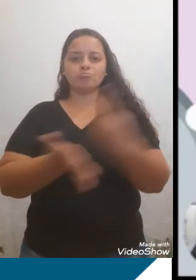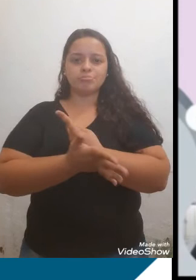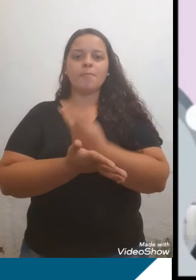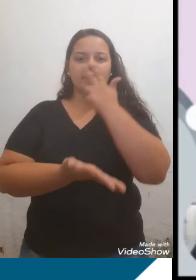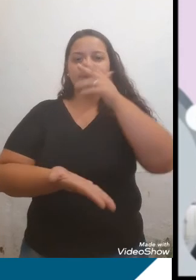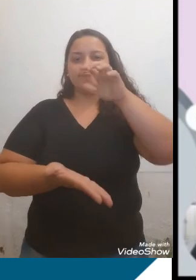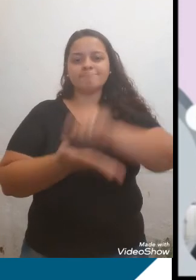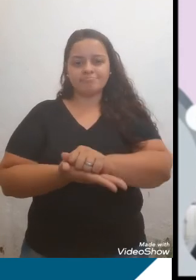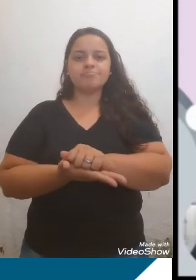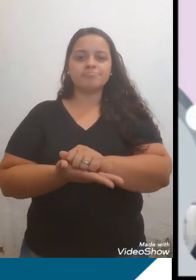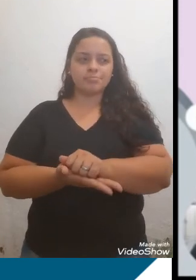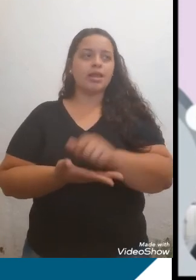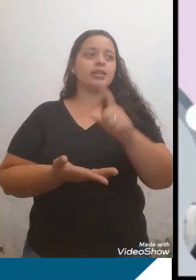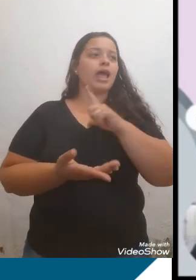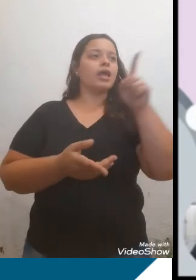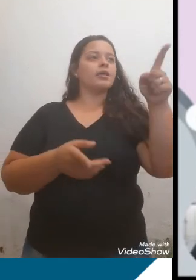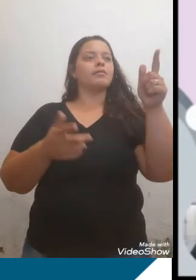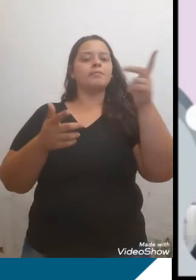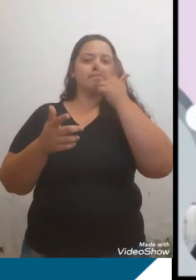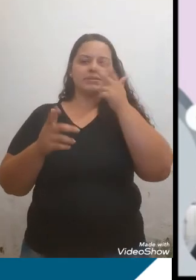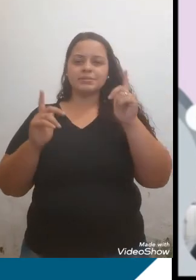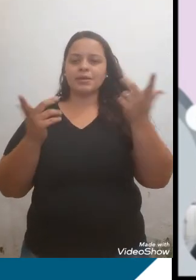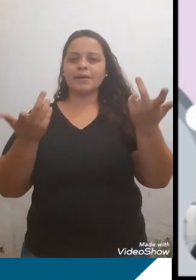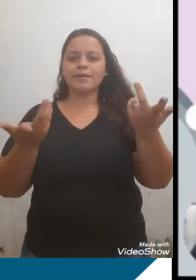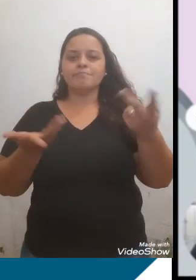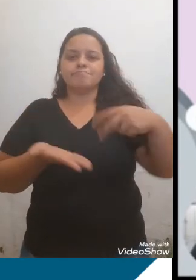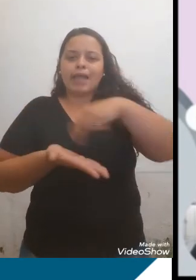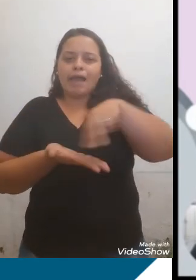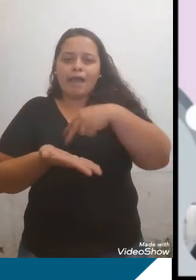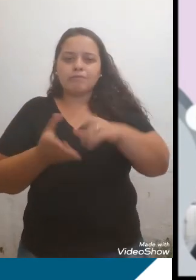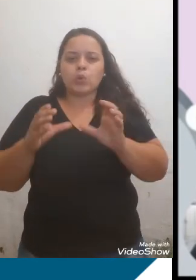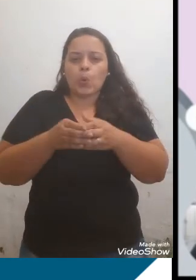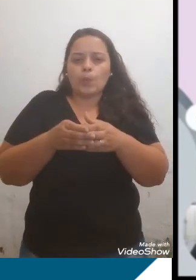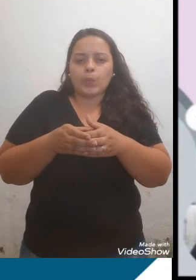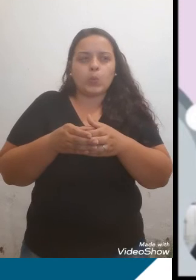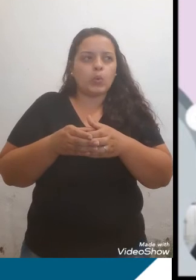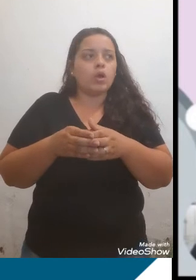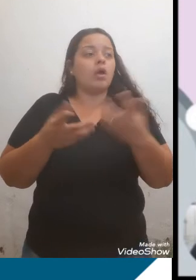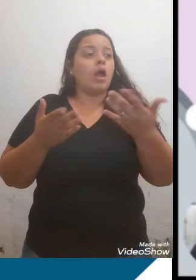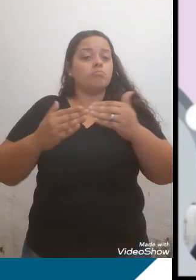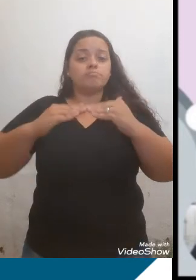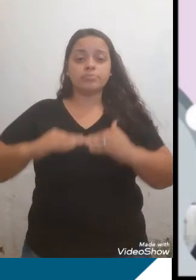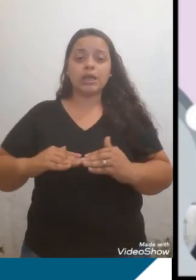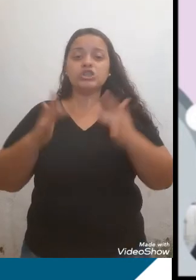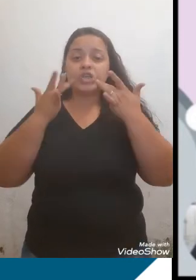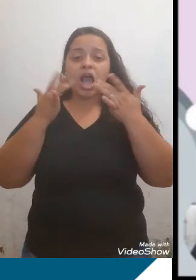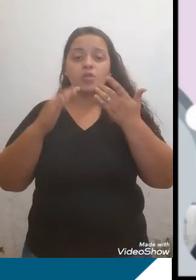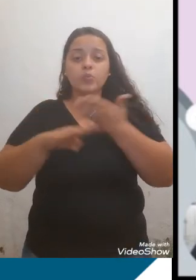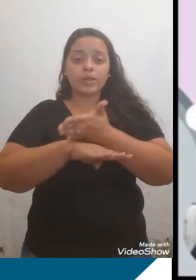darem uma olhada, uma retratando um baile naquela época, outro representa a entrada de um